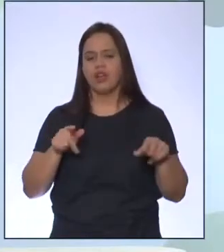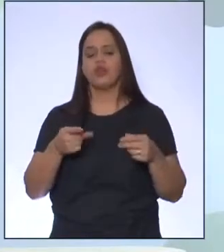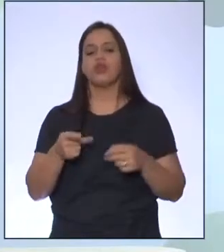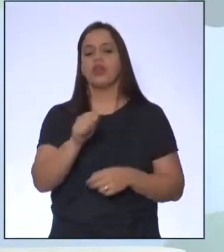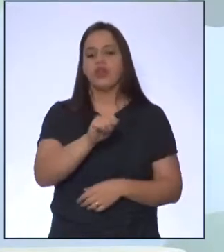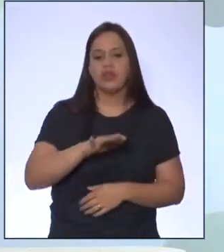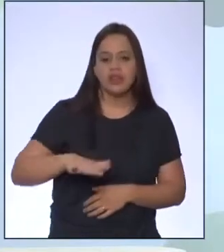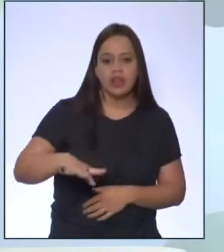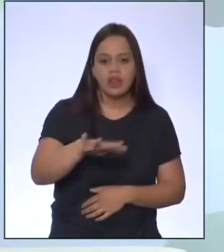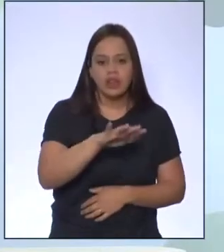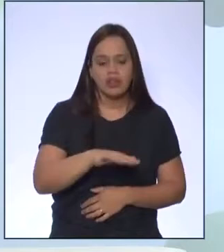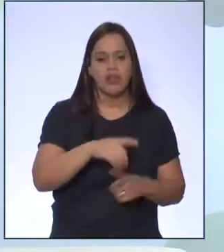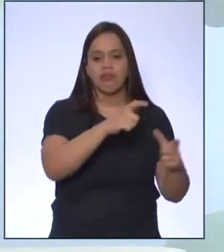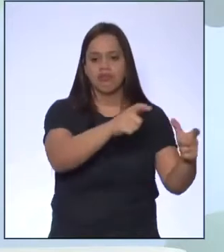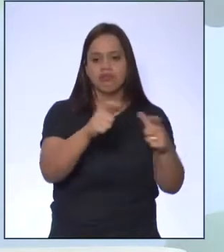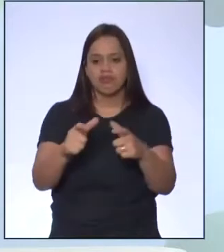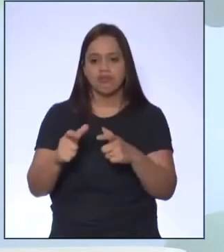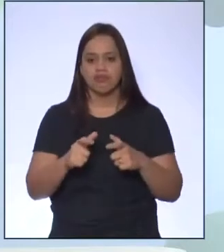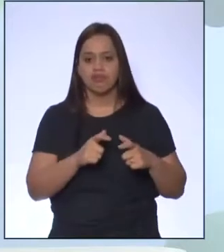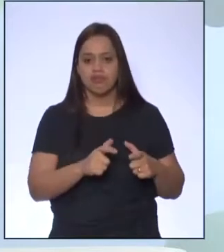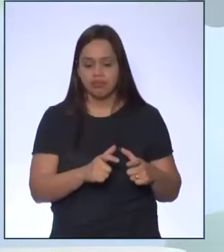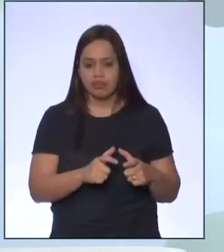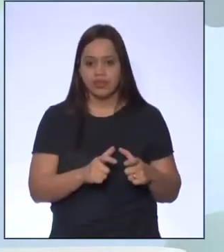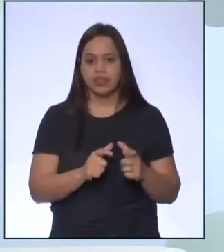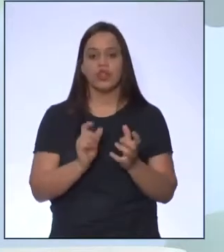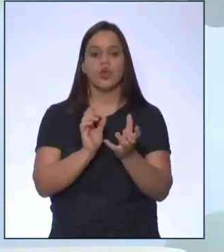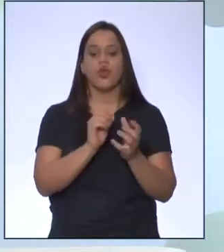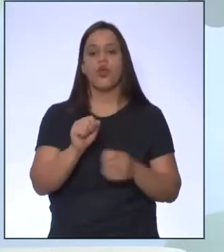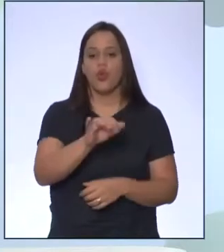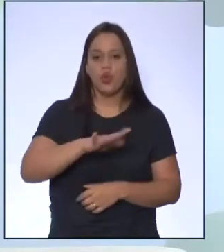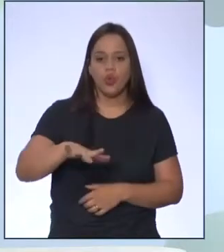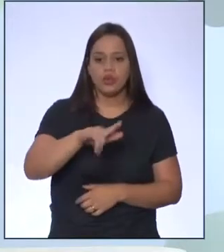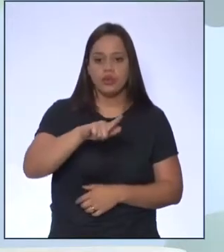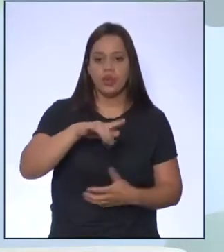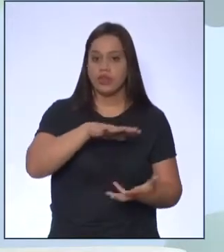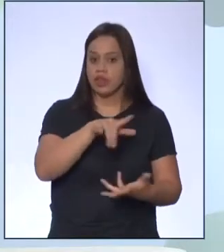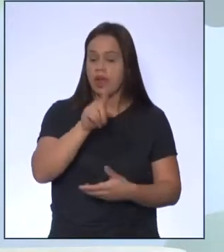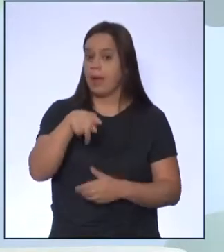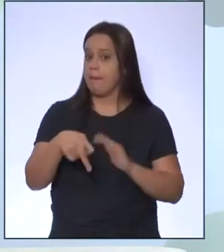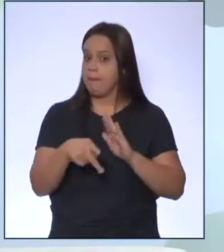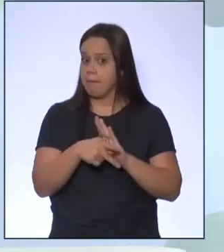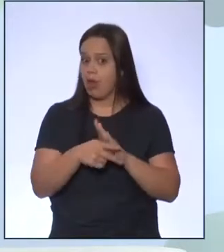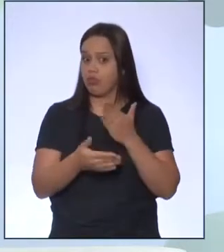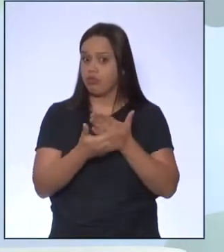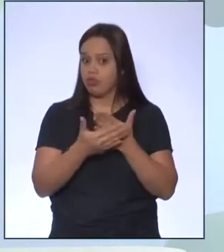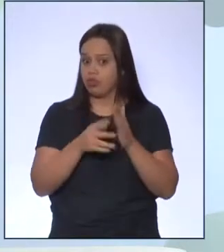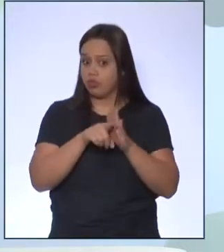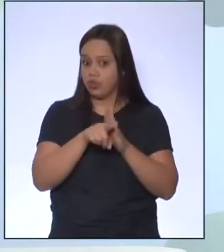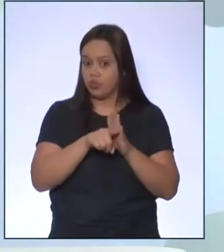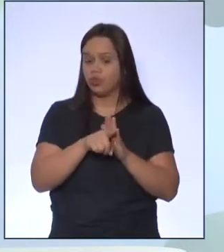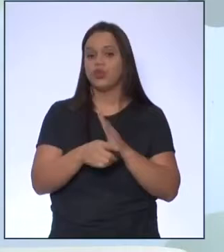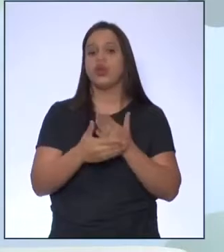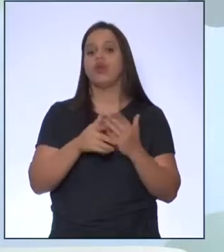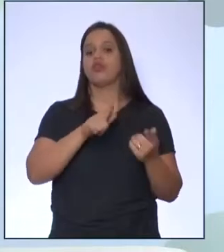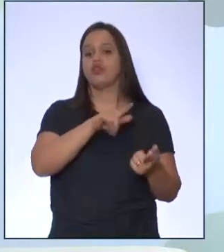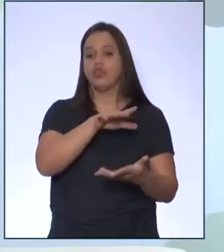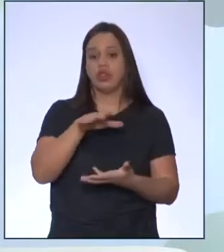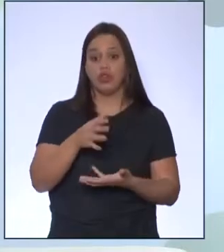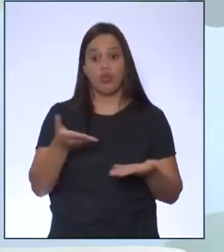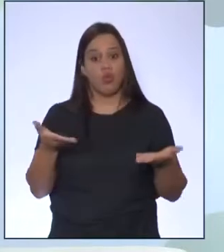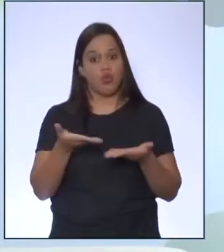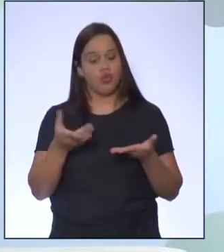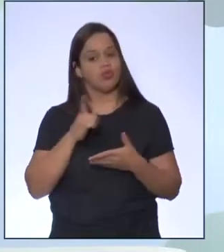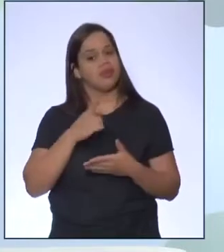território, região, o espaço geográfico, que é objeto de estudo da geografia. Então, nós teremos uma